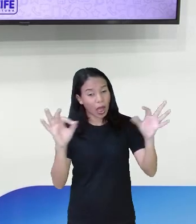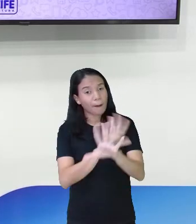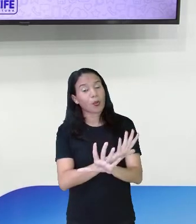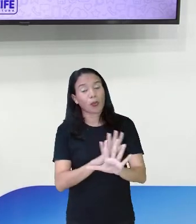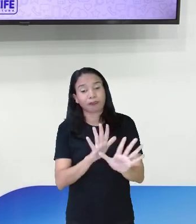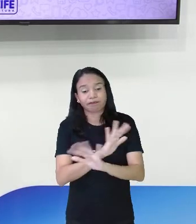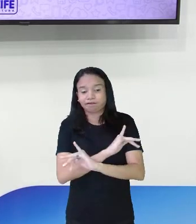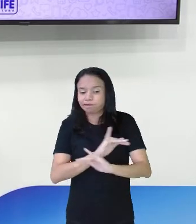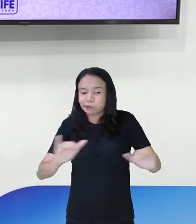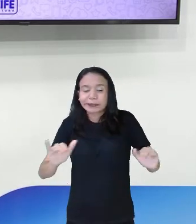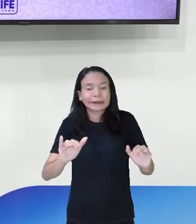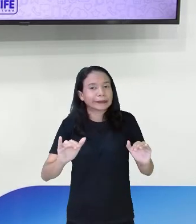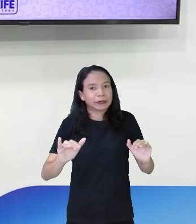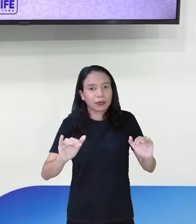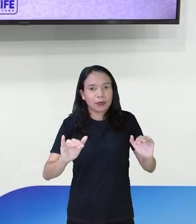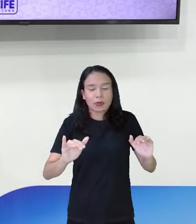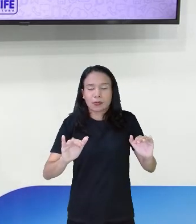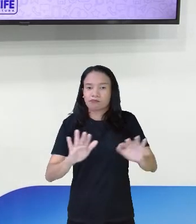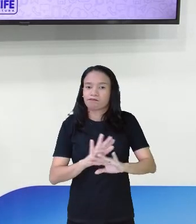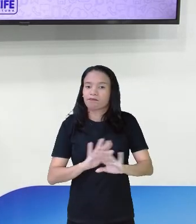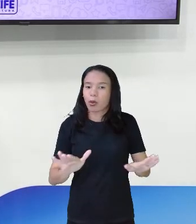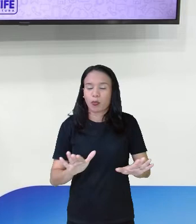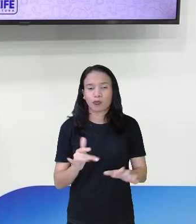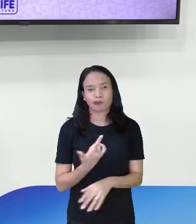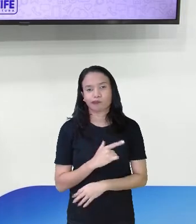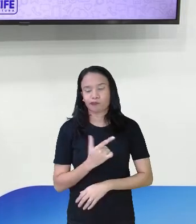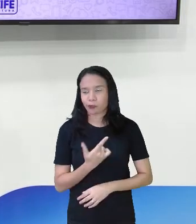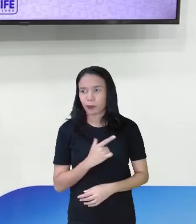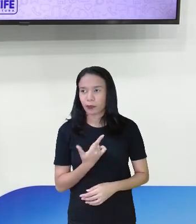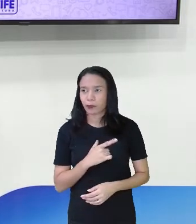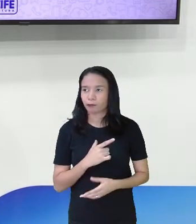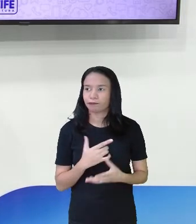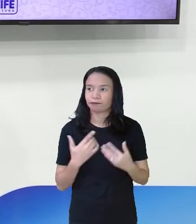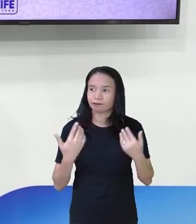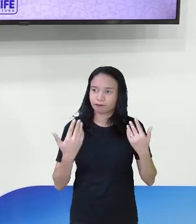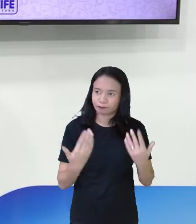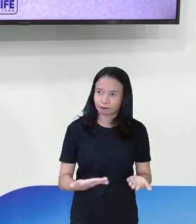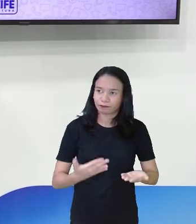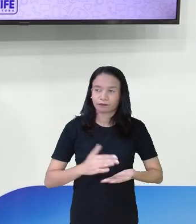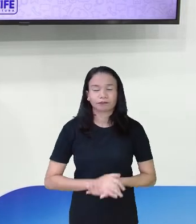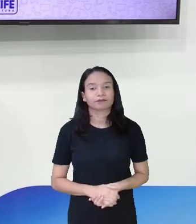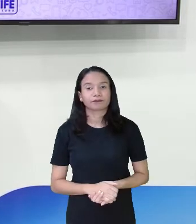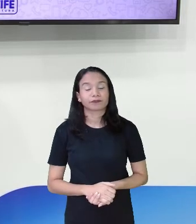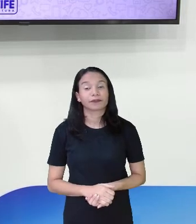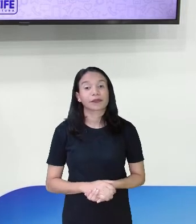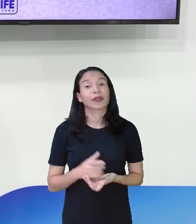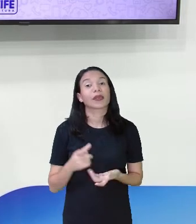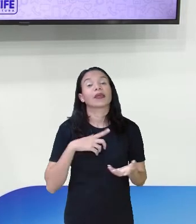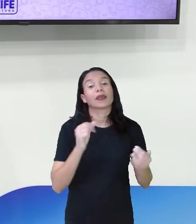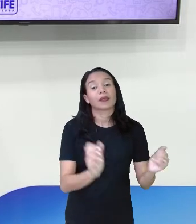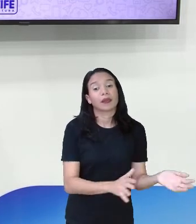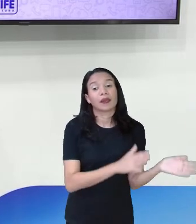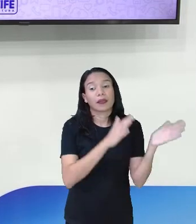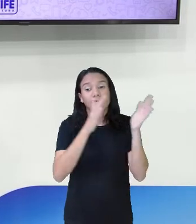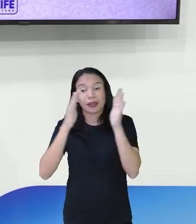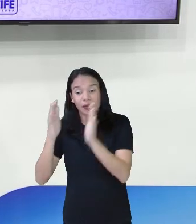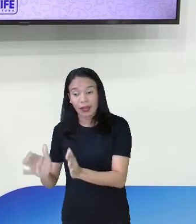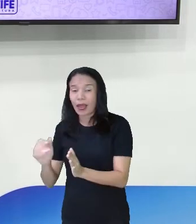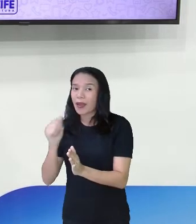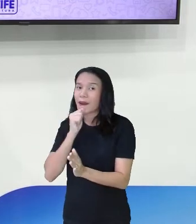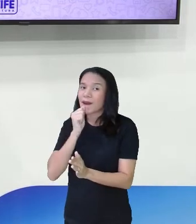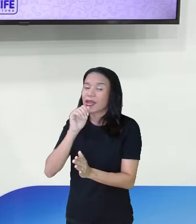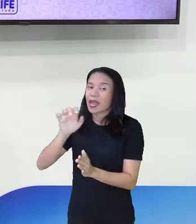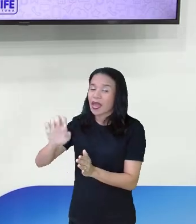ponto final. Quem viu, viu. Quem não viu, não verá mais. Já se esse animal estiver